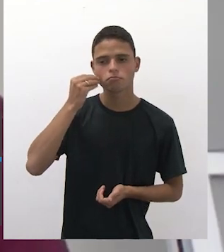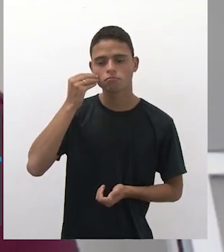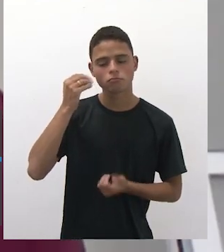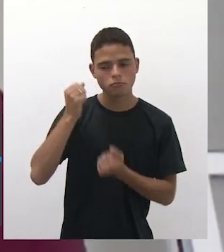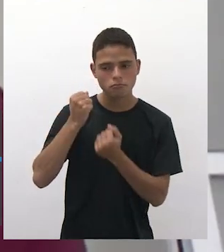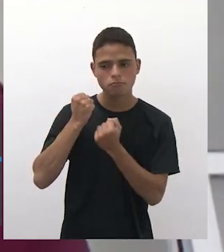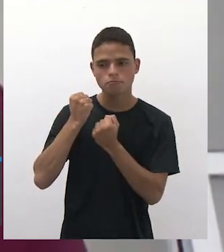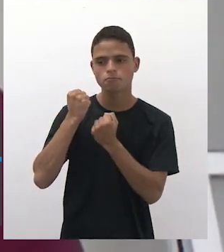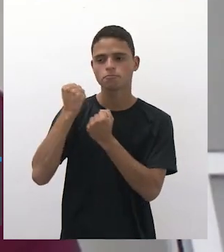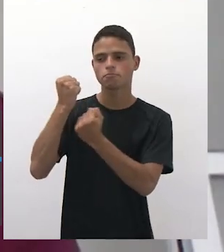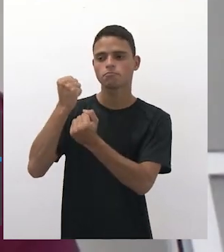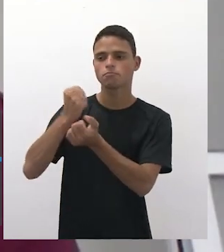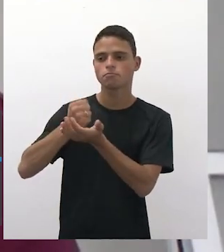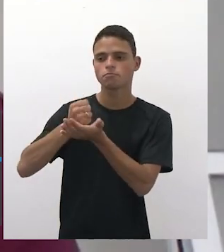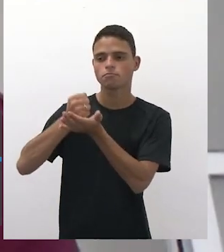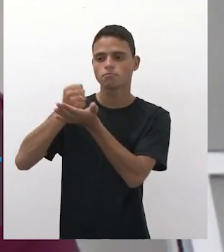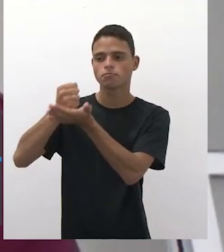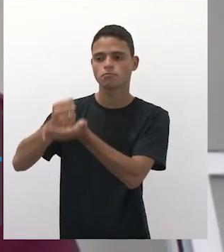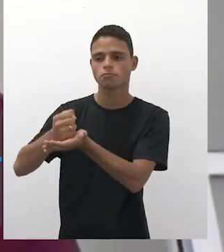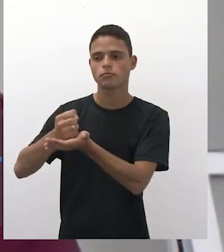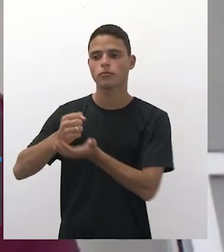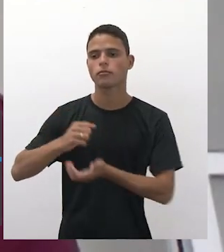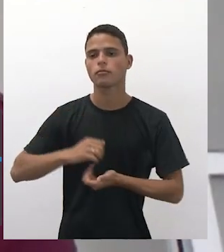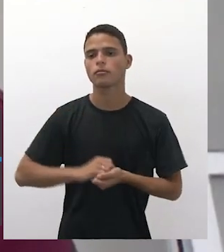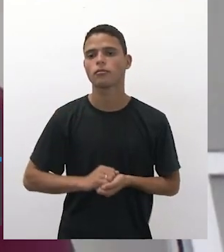forte na